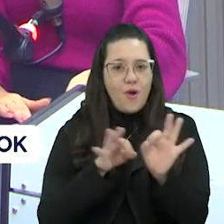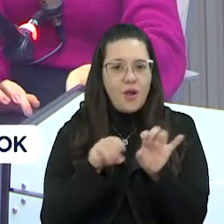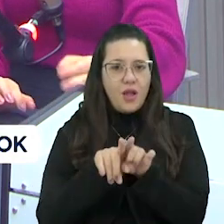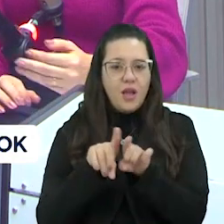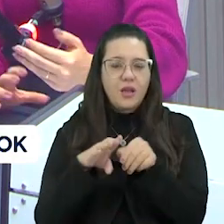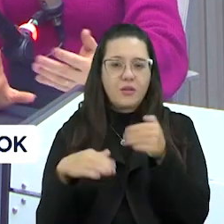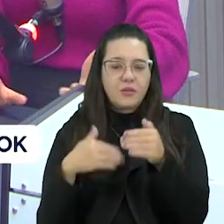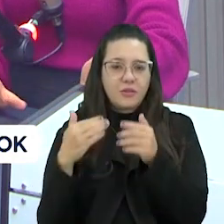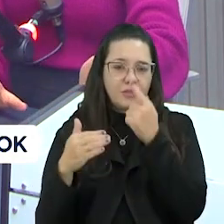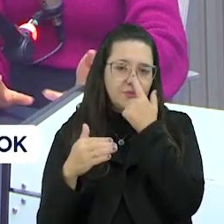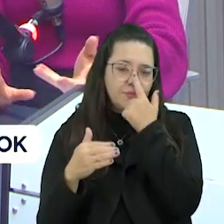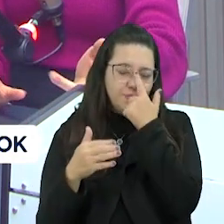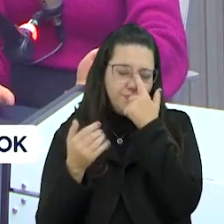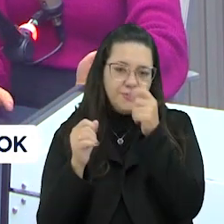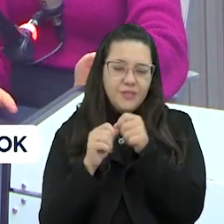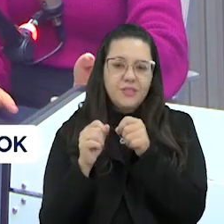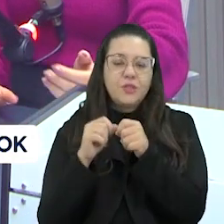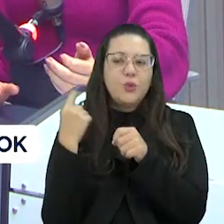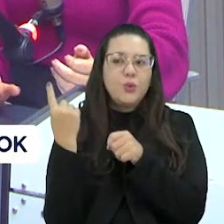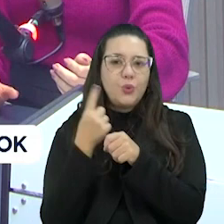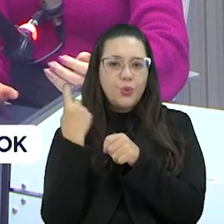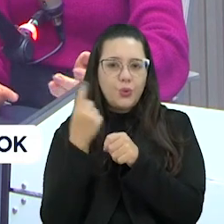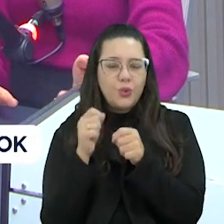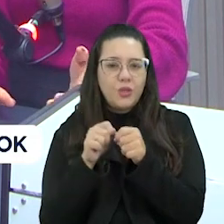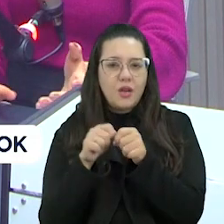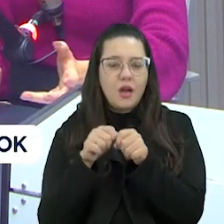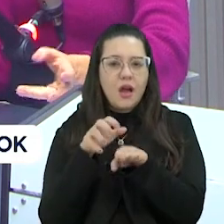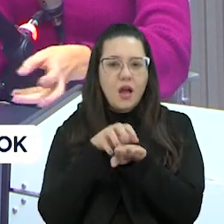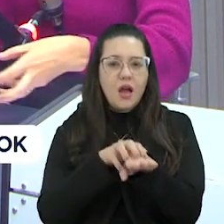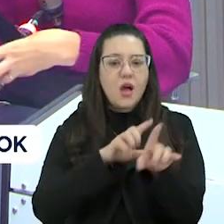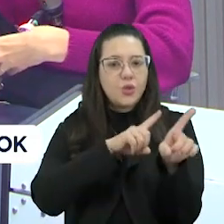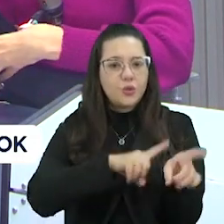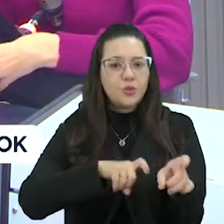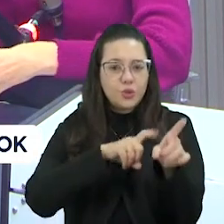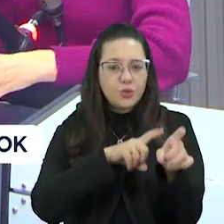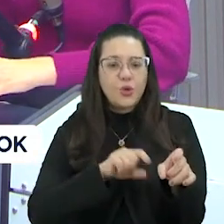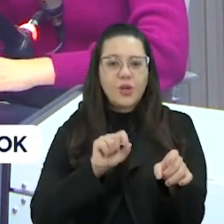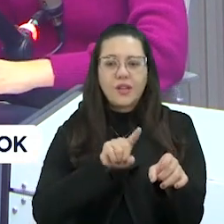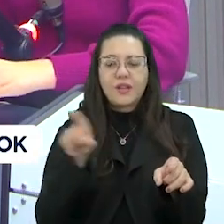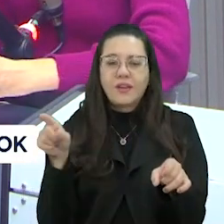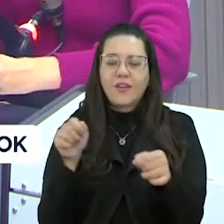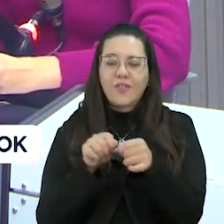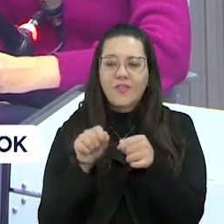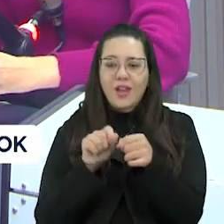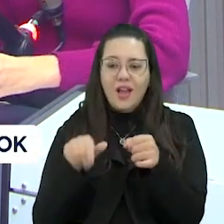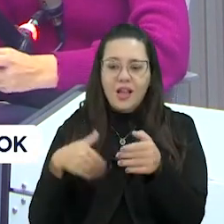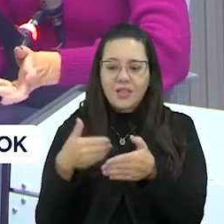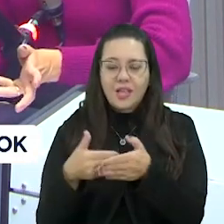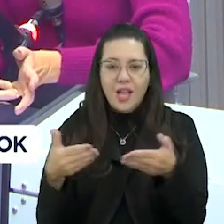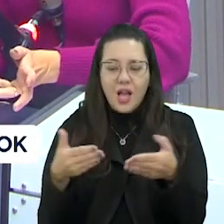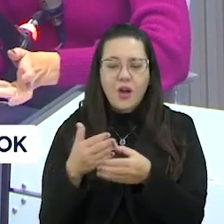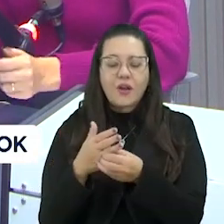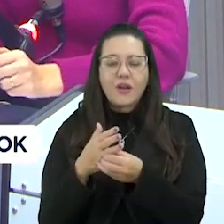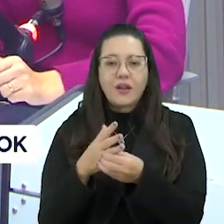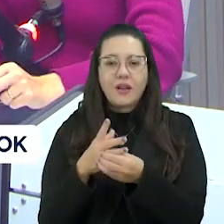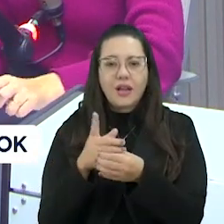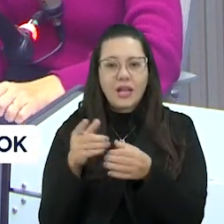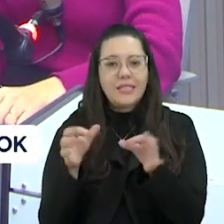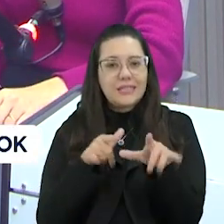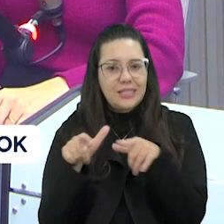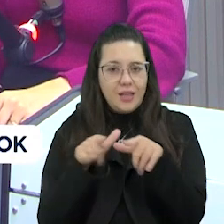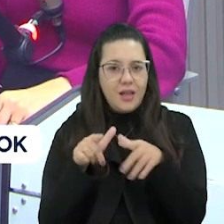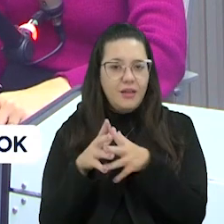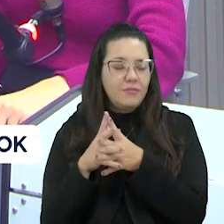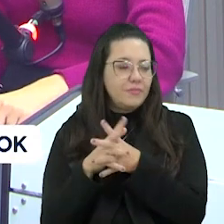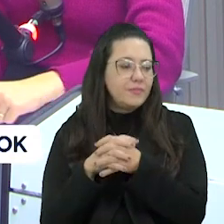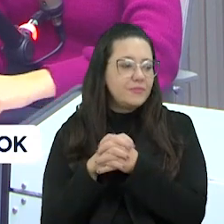iria funcionar, esse patrulhamento preventivo na área rural. Qual que é a avaliação que você faz até agora desse trabalho realizado? É